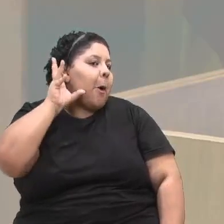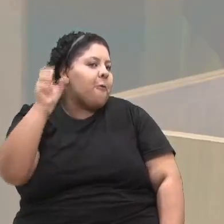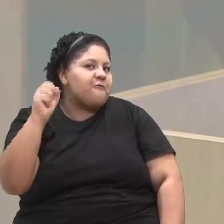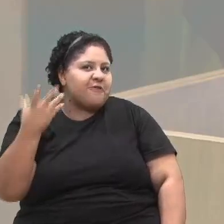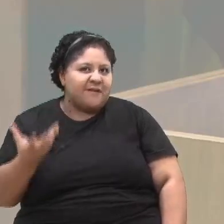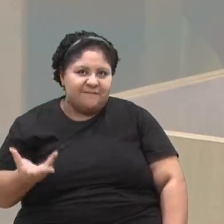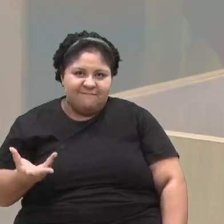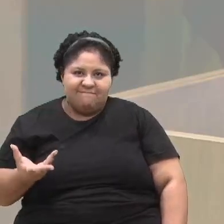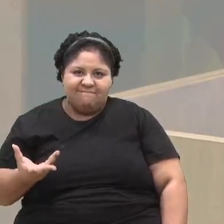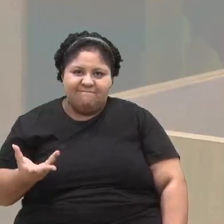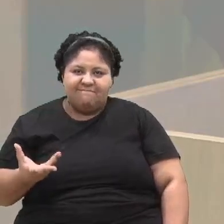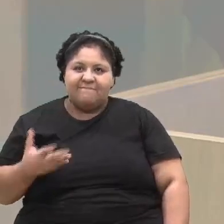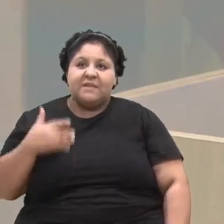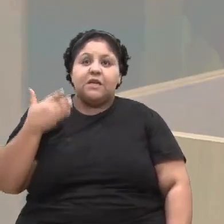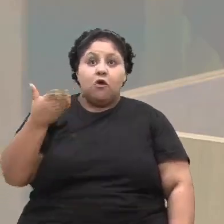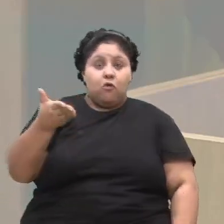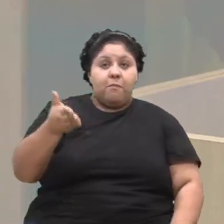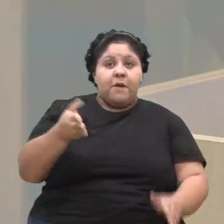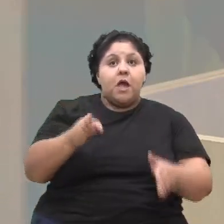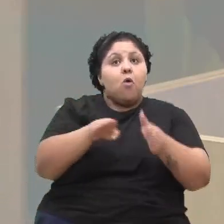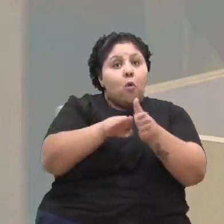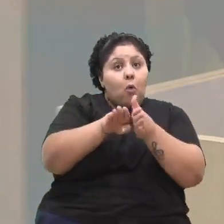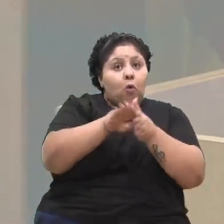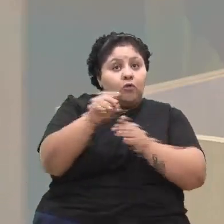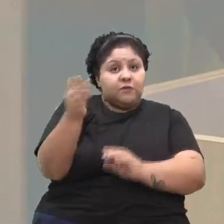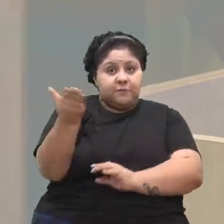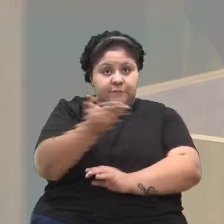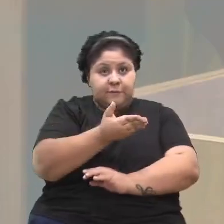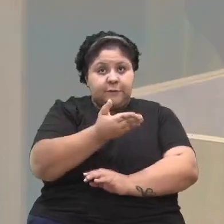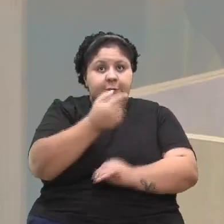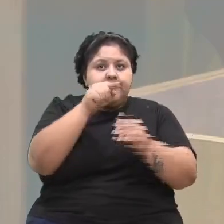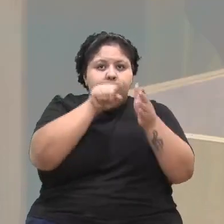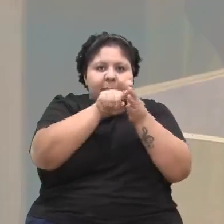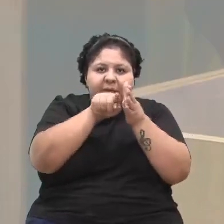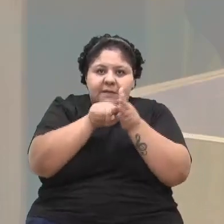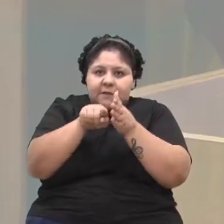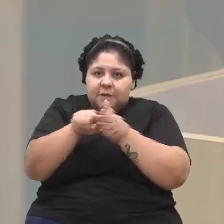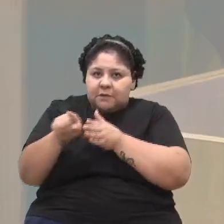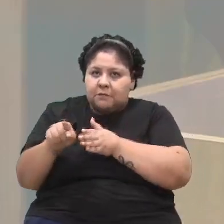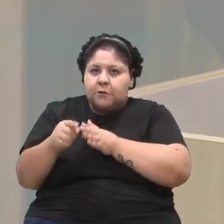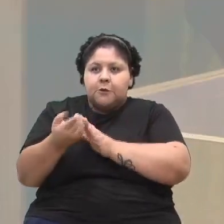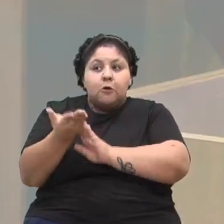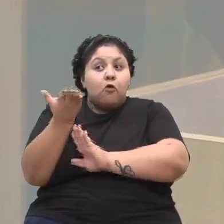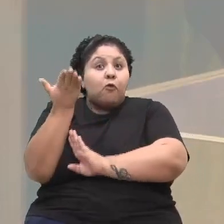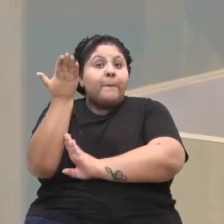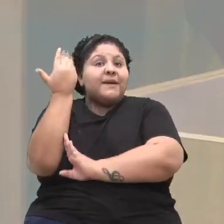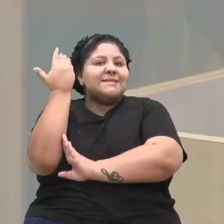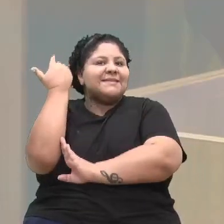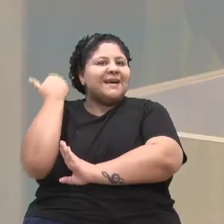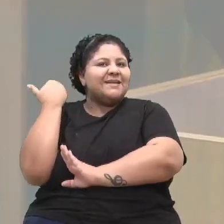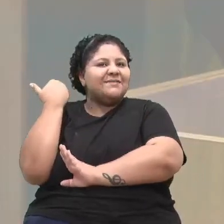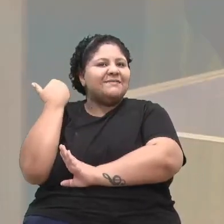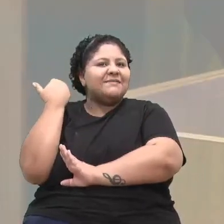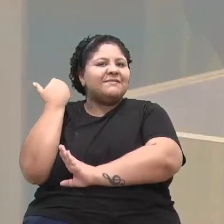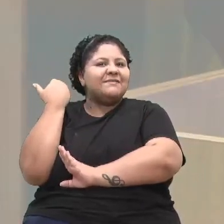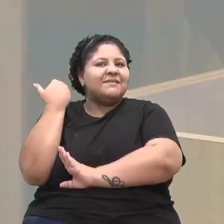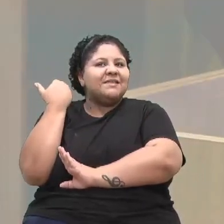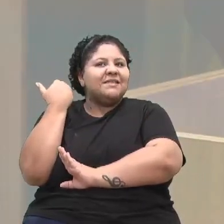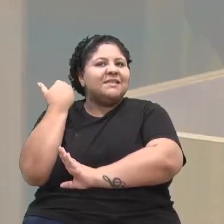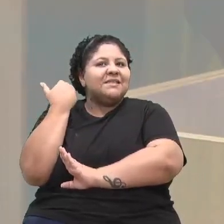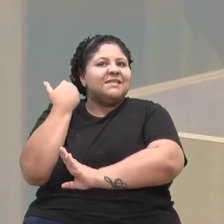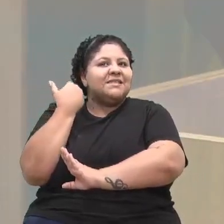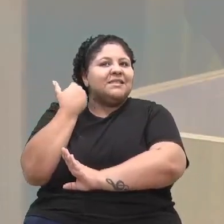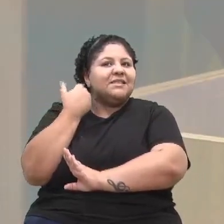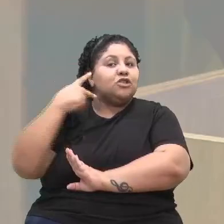Então, gente, o meu conselho é que vocês pesquisem o passado do candidato. Quem ele foi? 3,